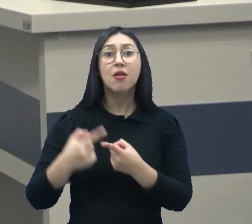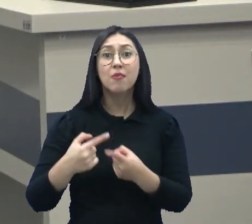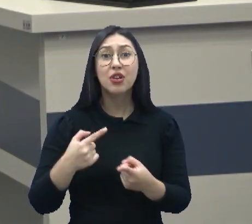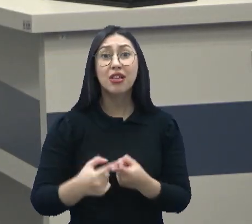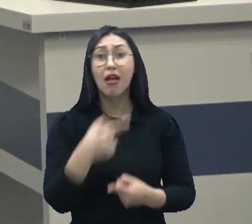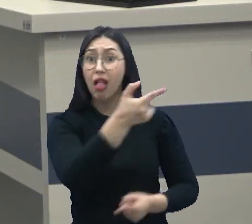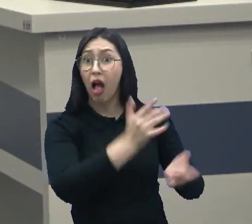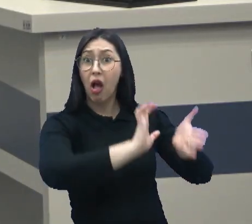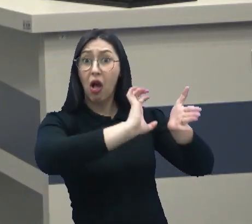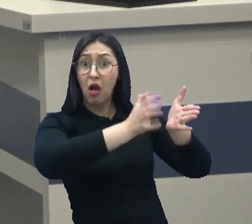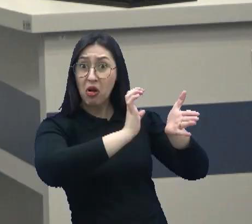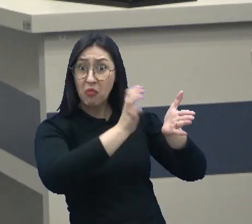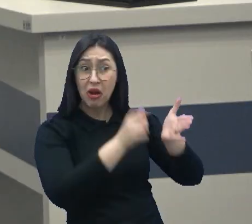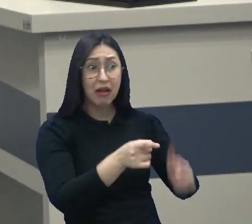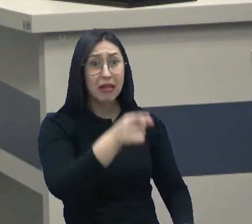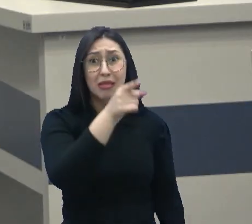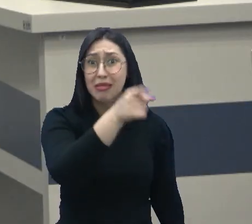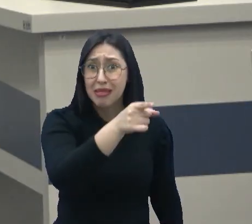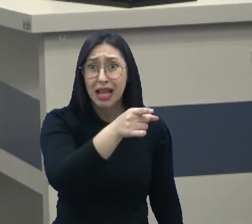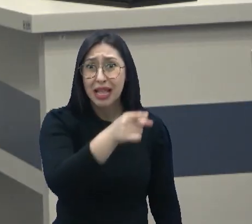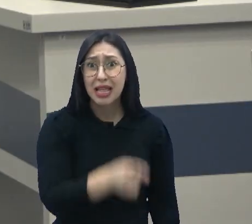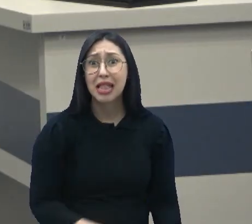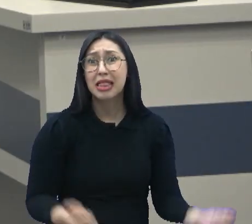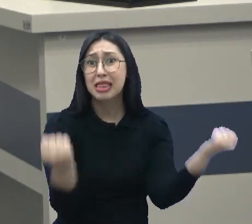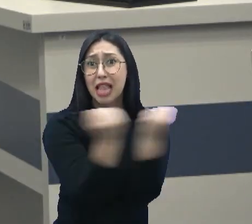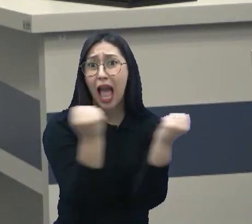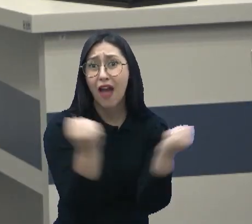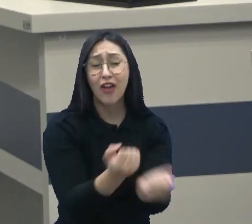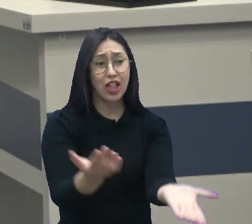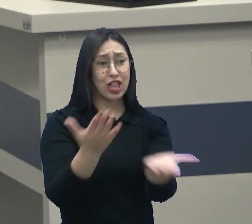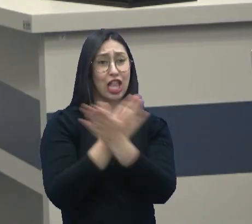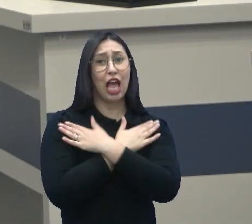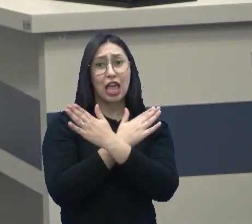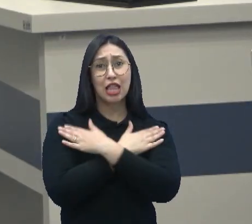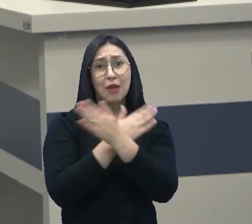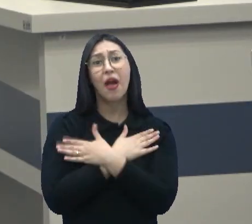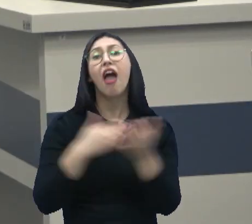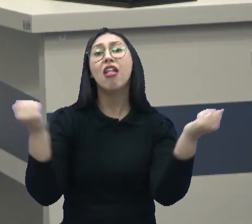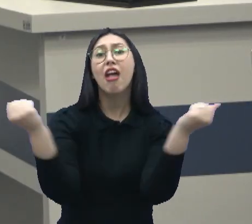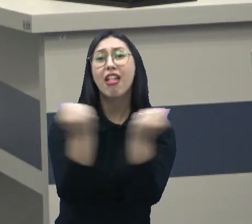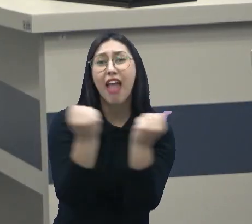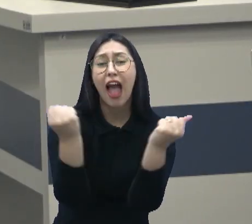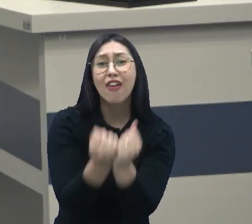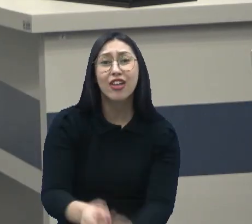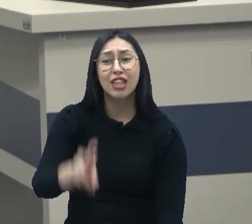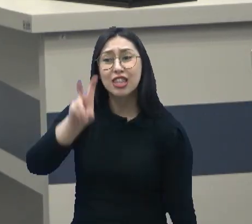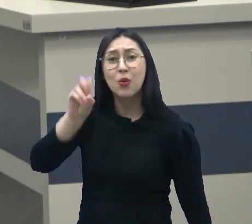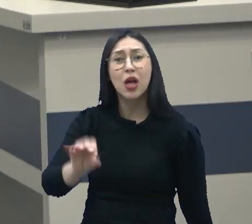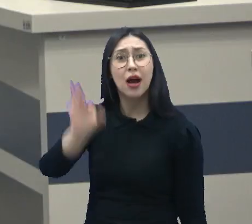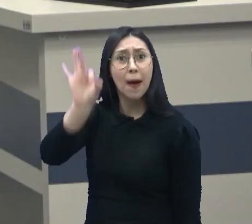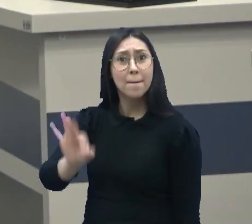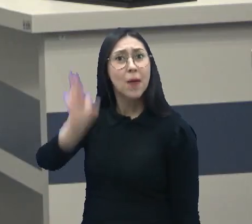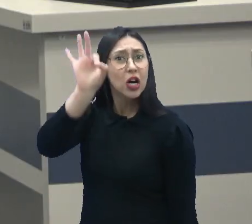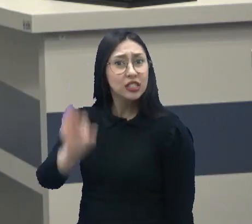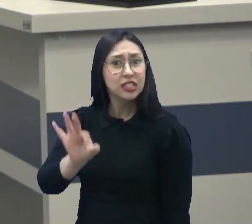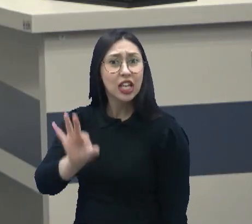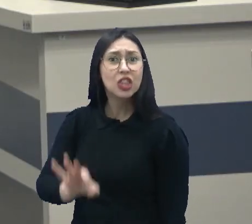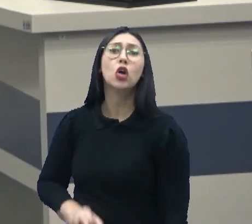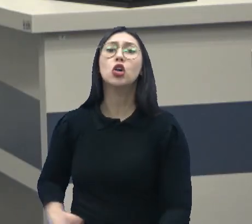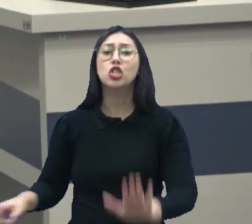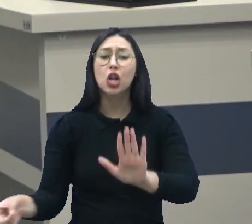dele defende o desemprego, defende 50% nas